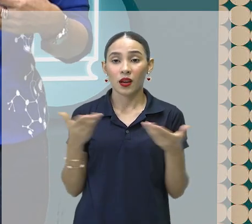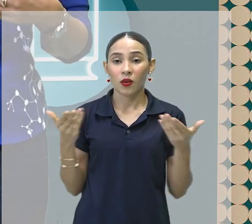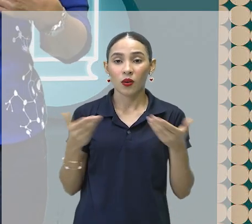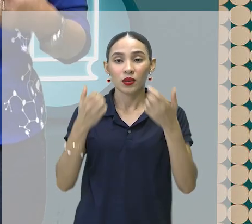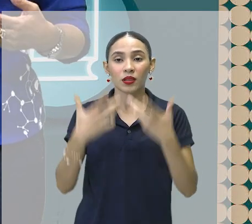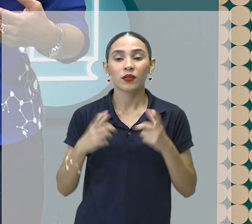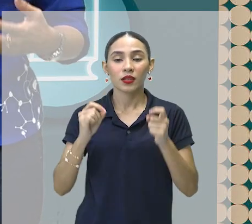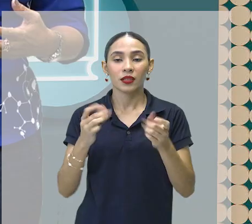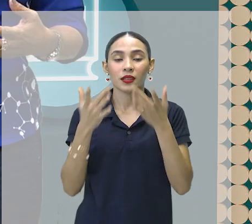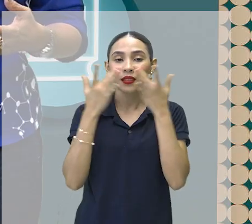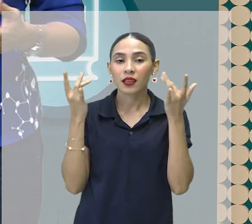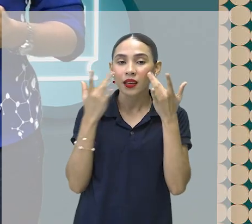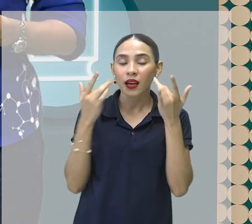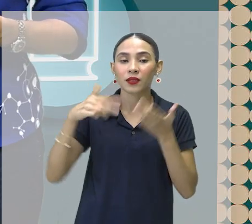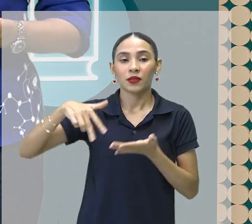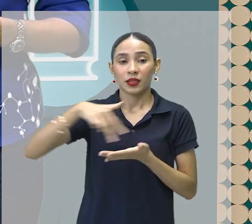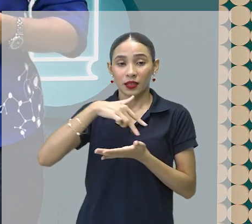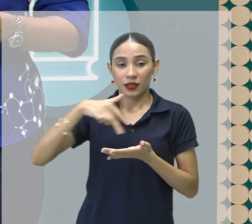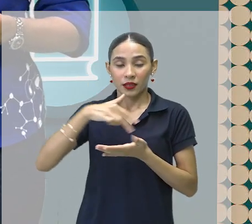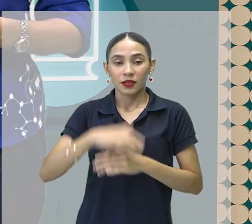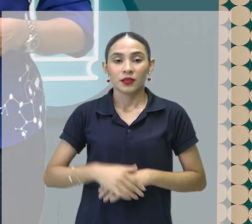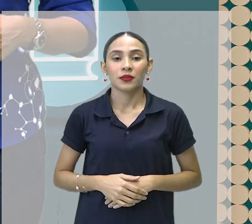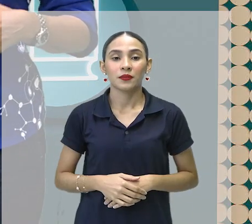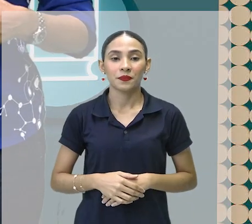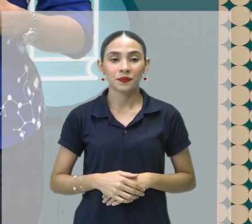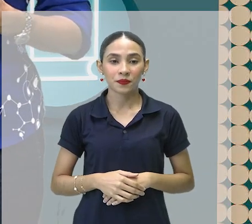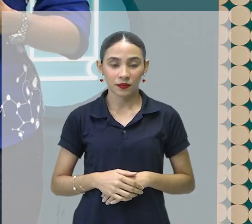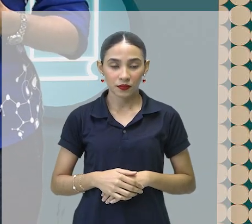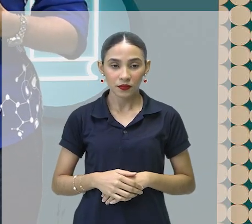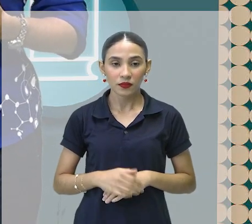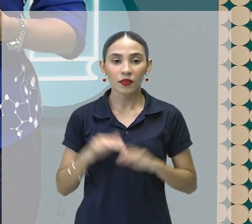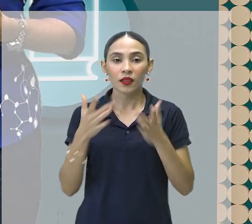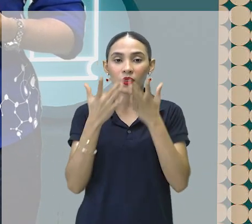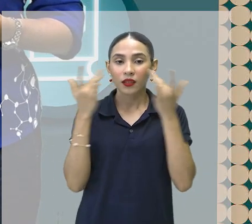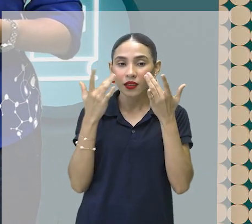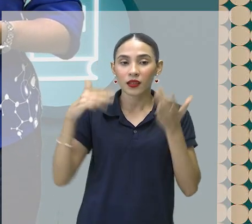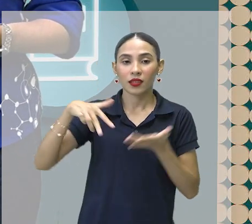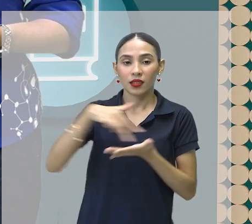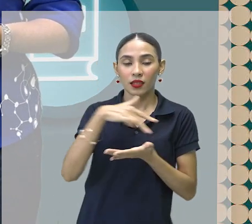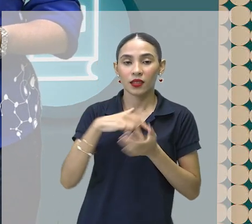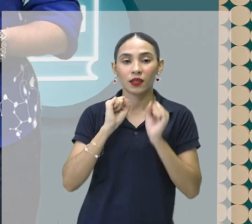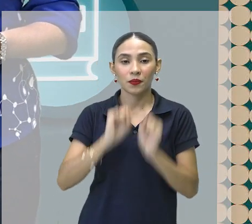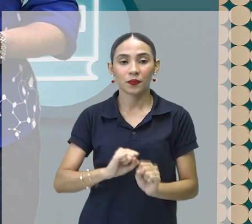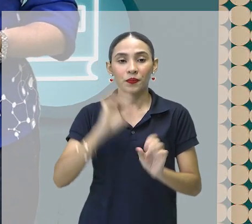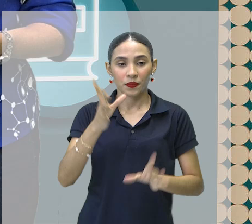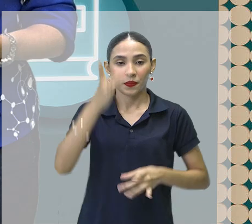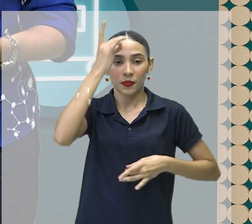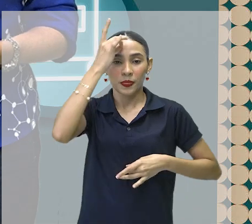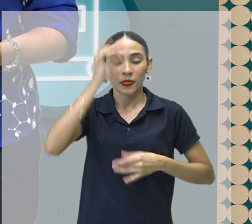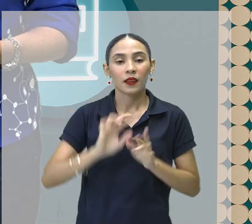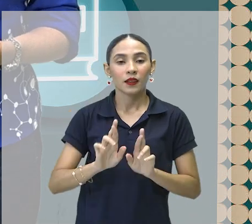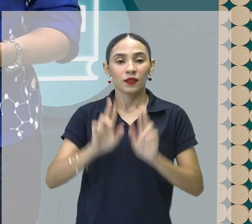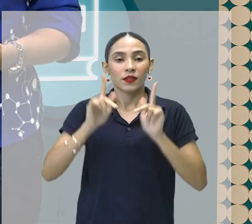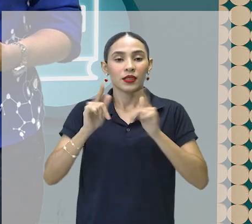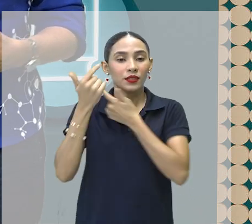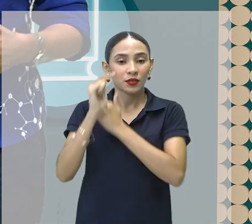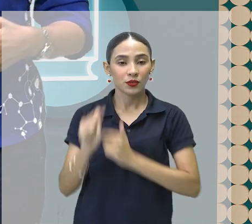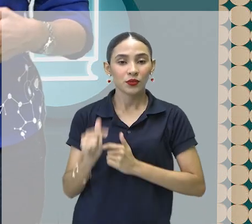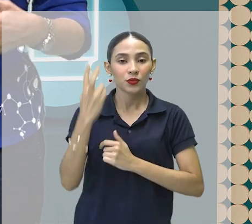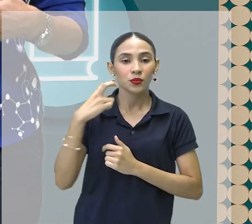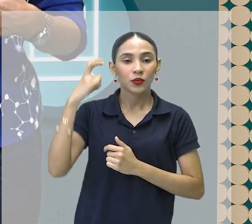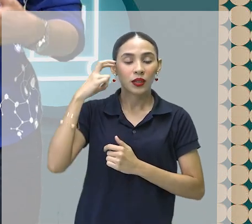falar sobre teatro e dança. O teatro e a dança podem incorporar elementos de diferentes tradições